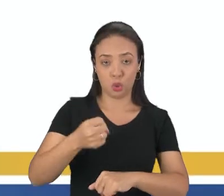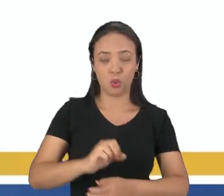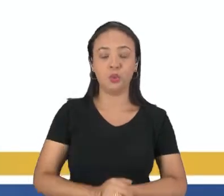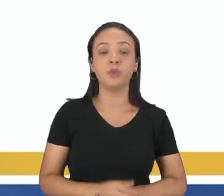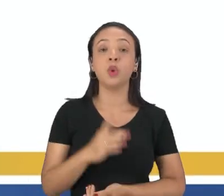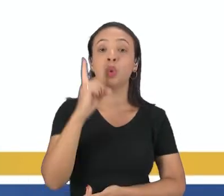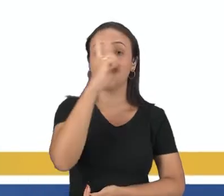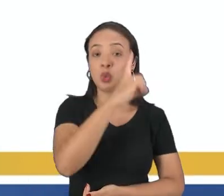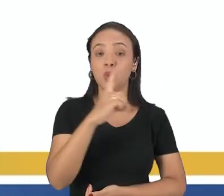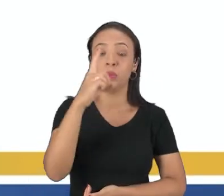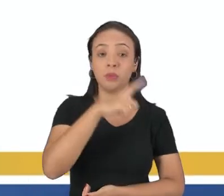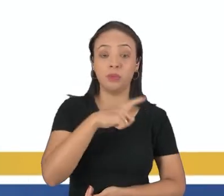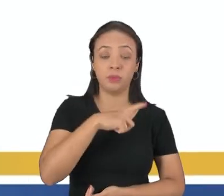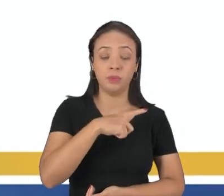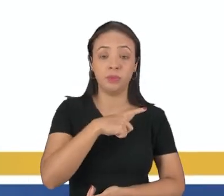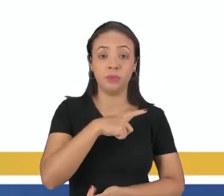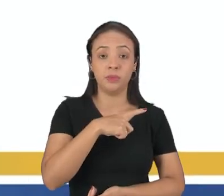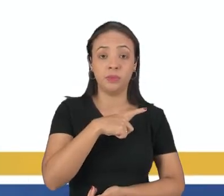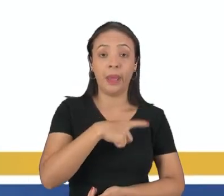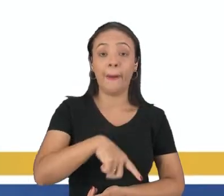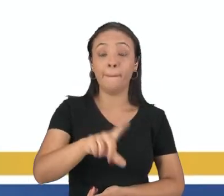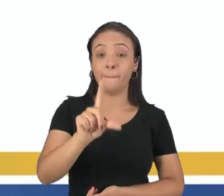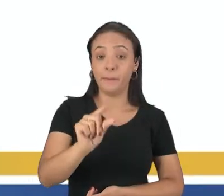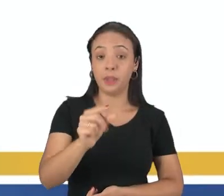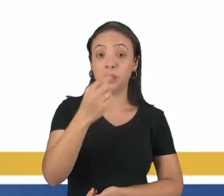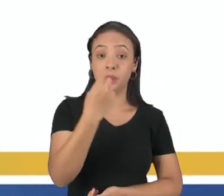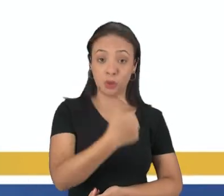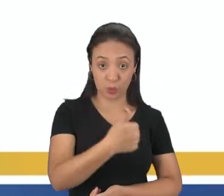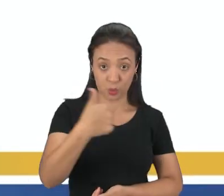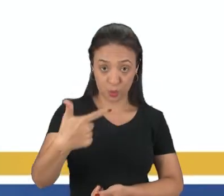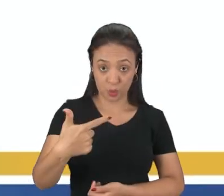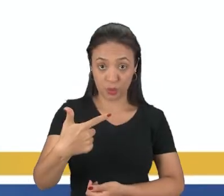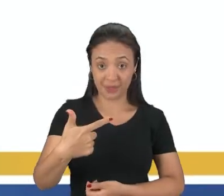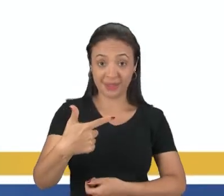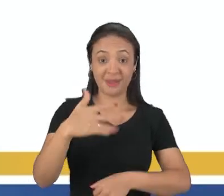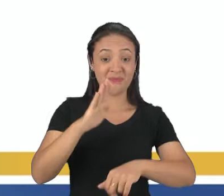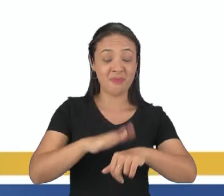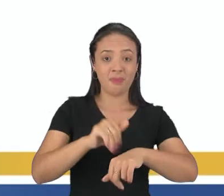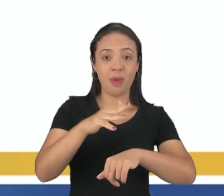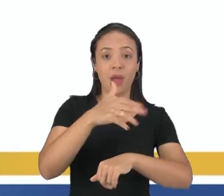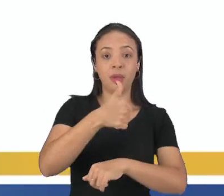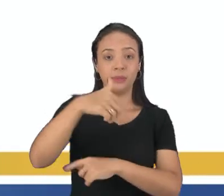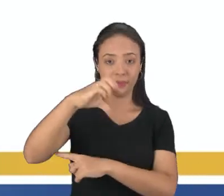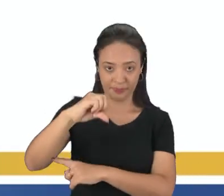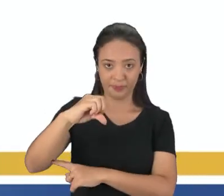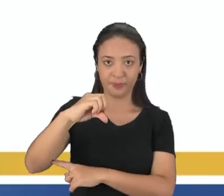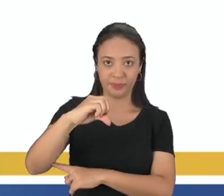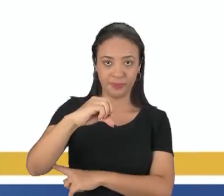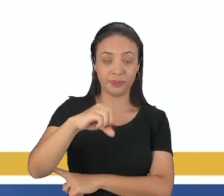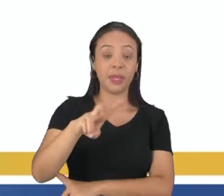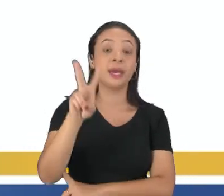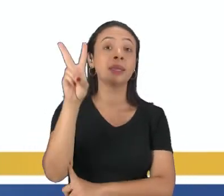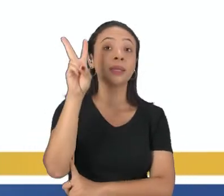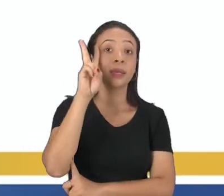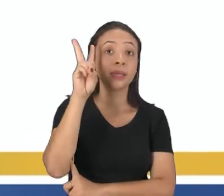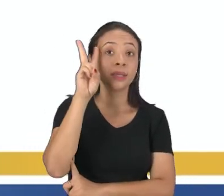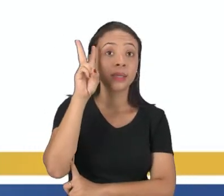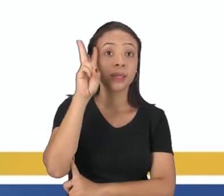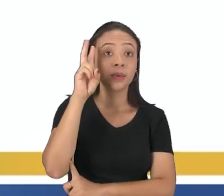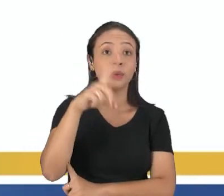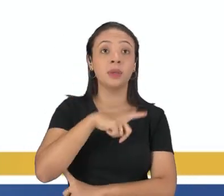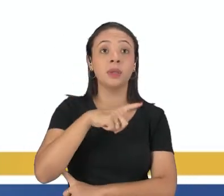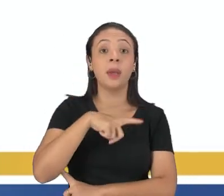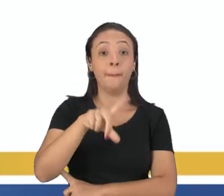No domingo, nós tivemos, né, a mínima 12 e a máxima 19. Na segunda, né,